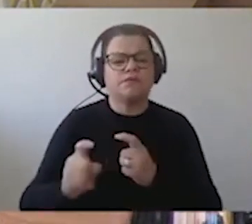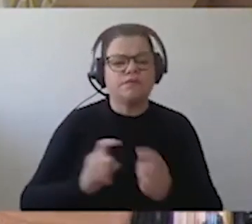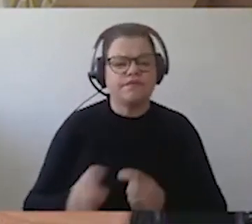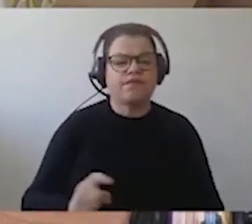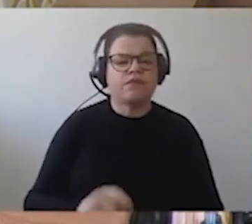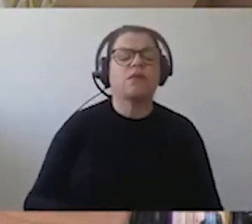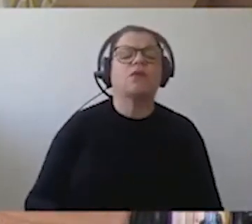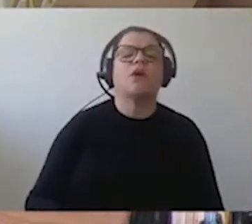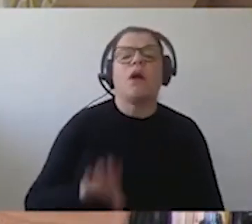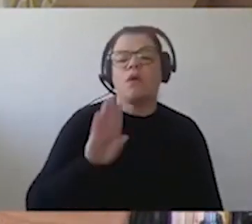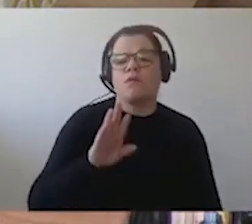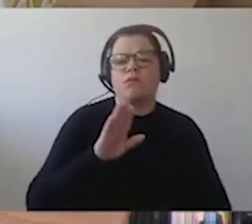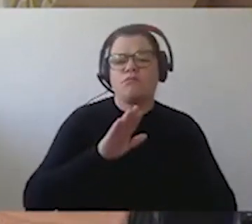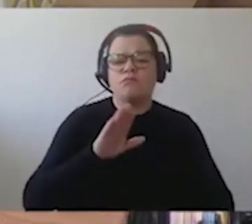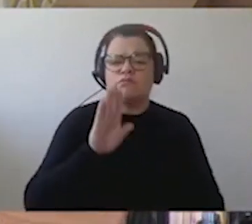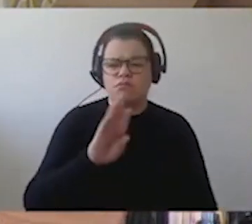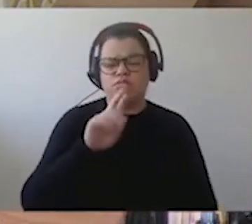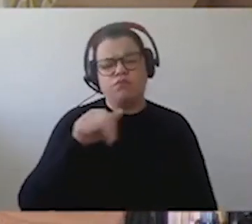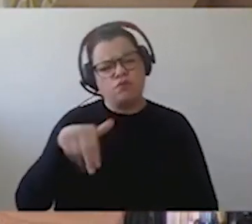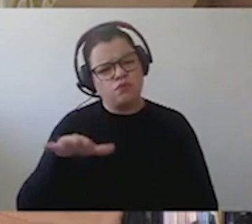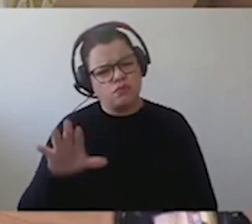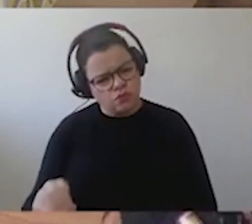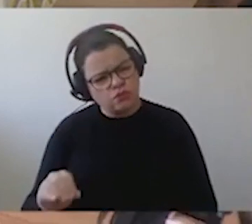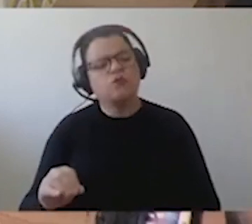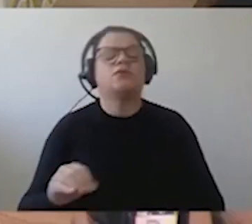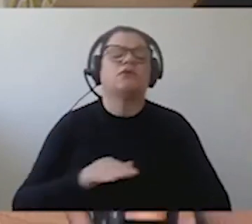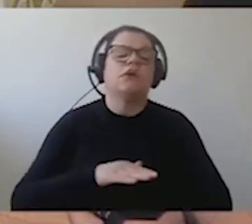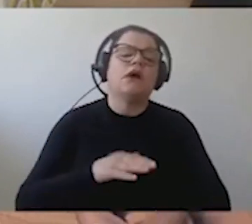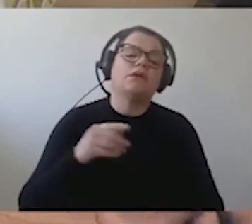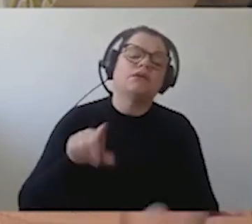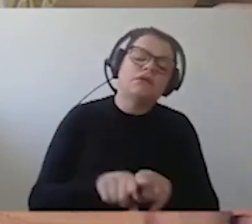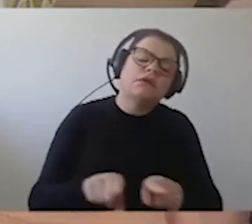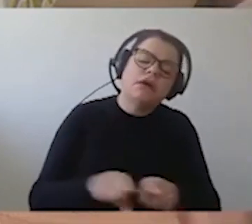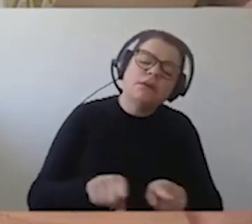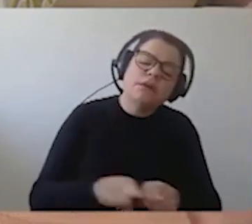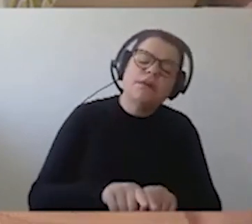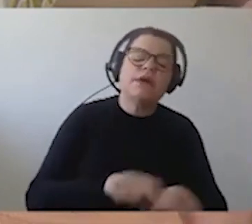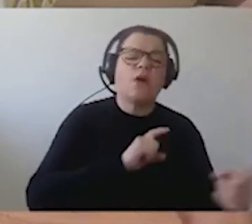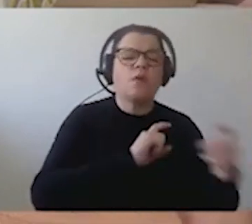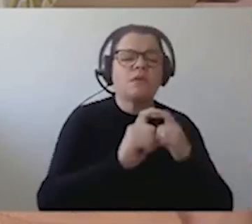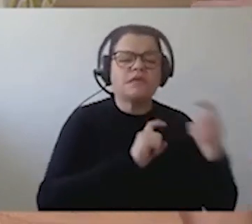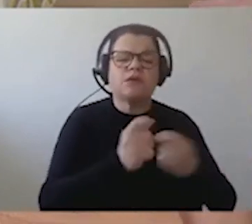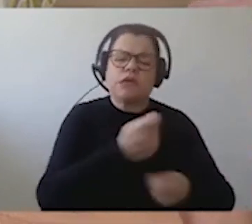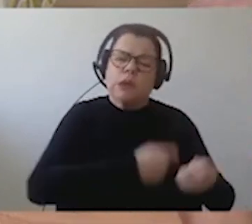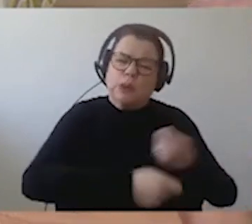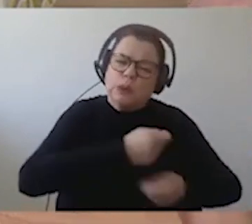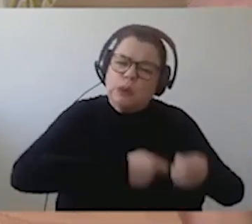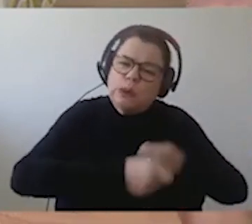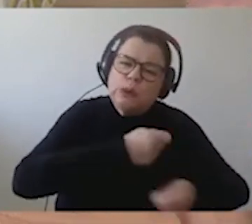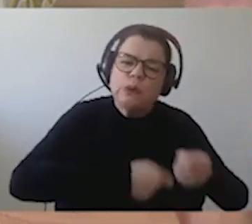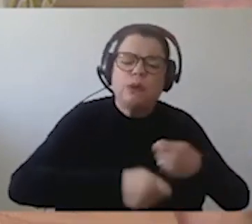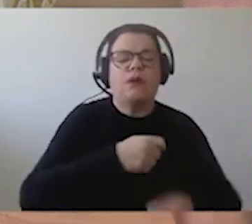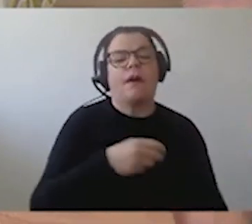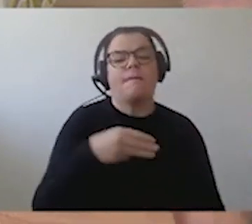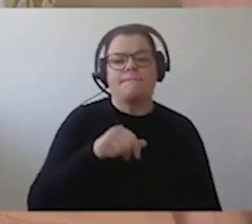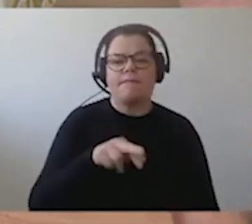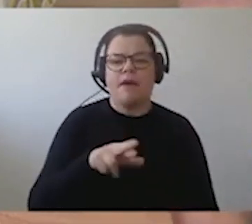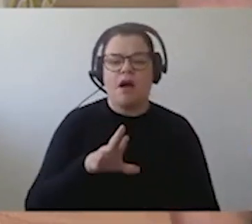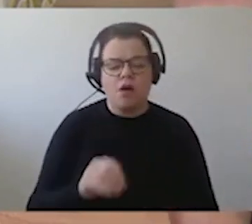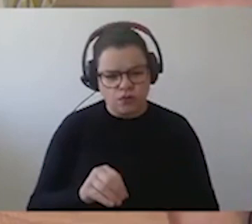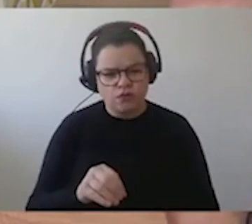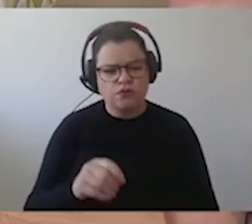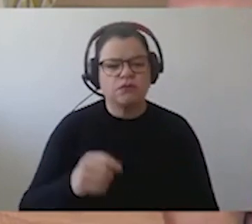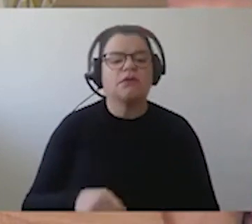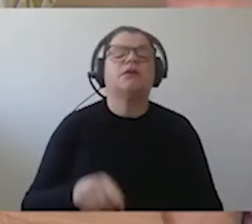de presidente da CC trabalhador Serginho do posto a comissão de Economia Mauro Inácio de serviços públicos Vereador vanhoni